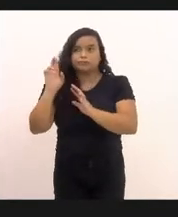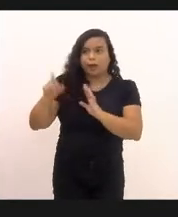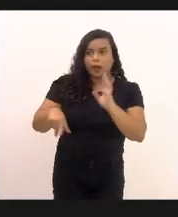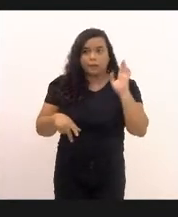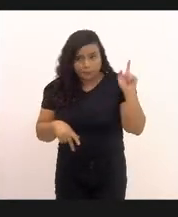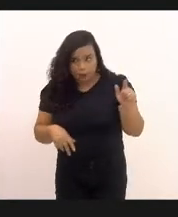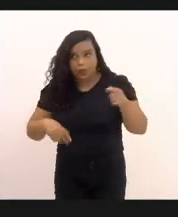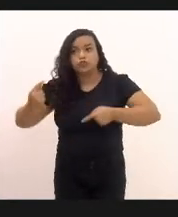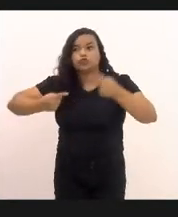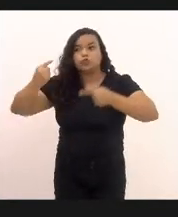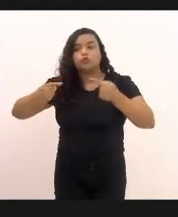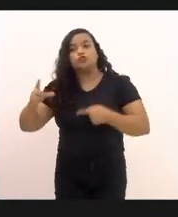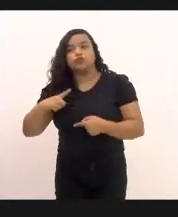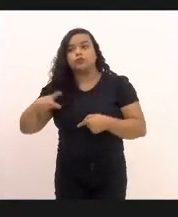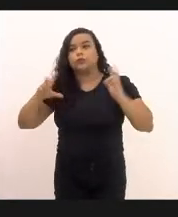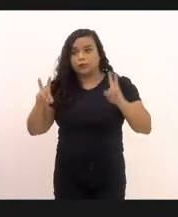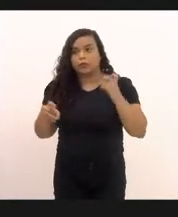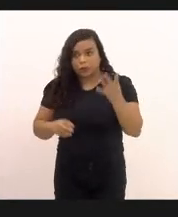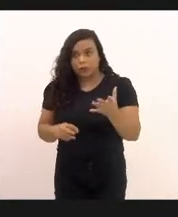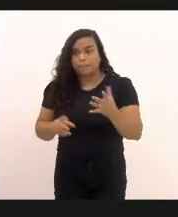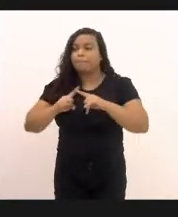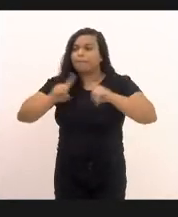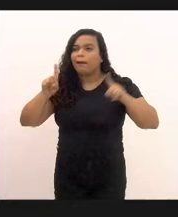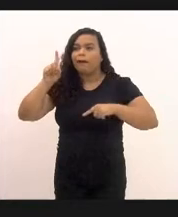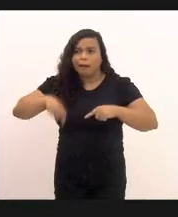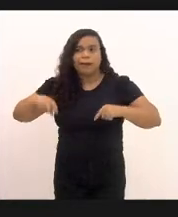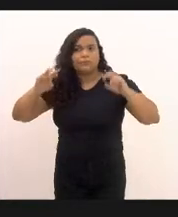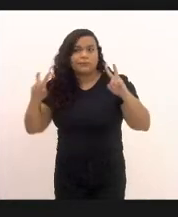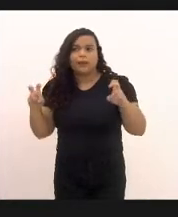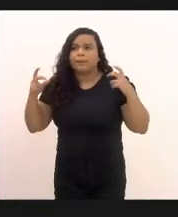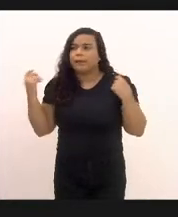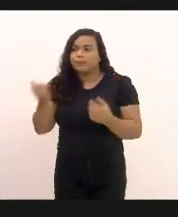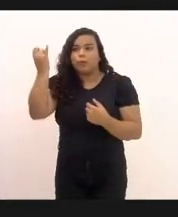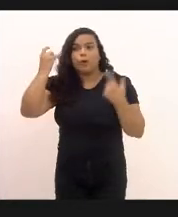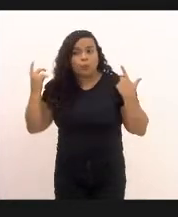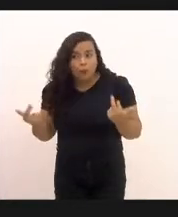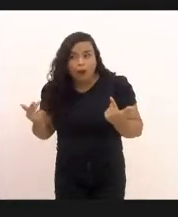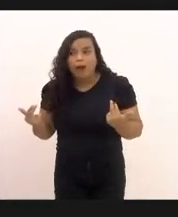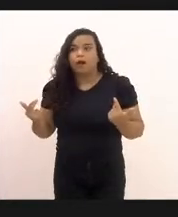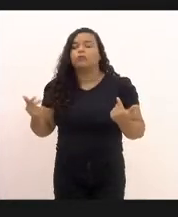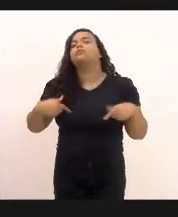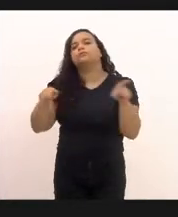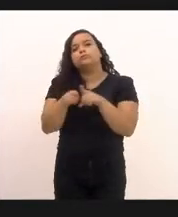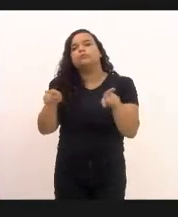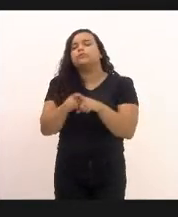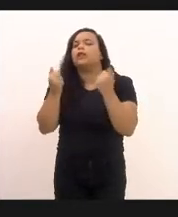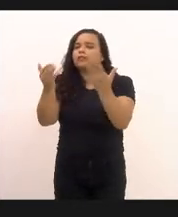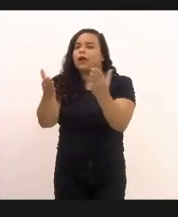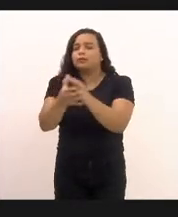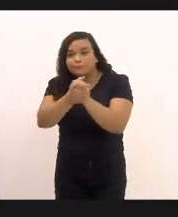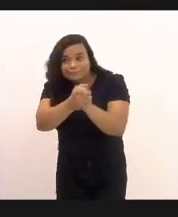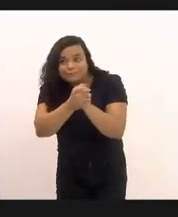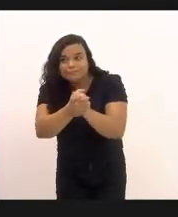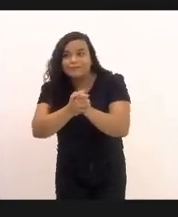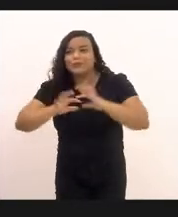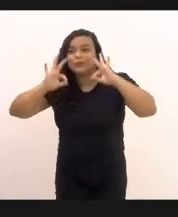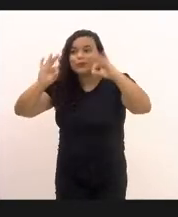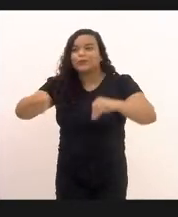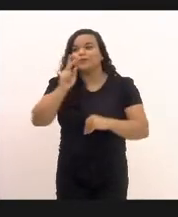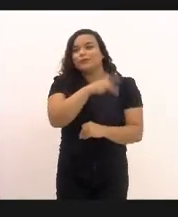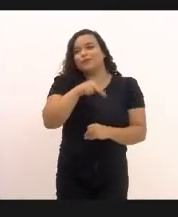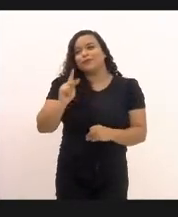para discutir esse tema. Mas é um tema de igual importância. E deixo aqui minha saudação para todos os docentes,